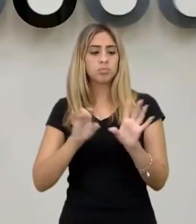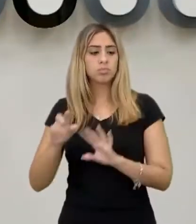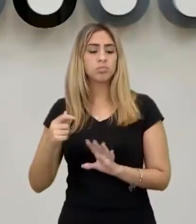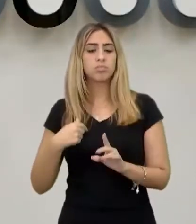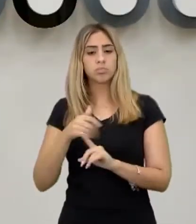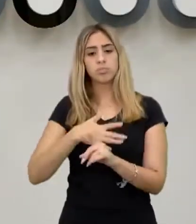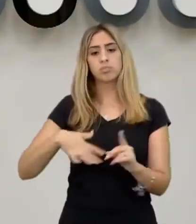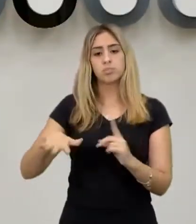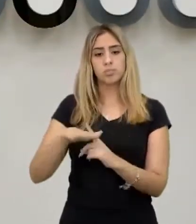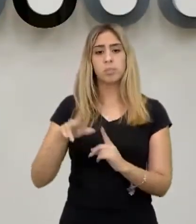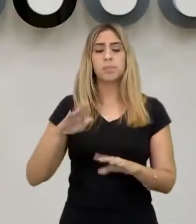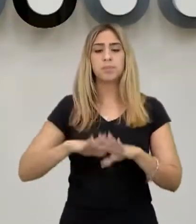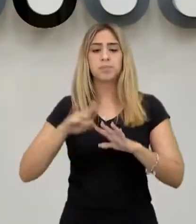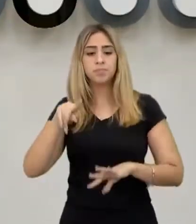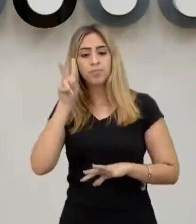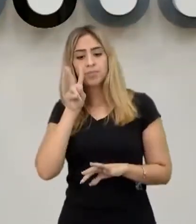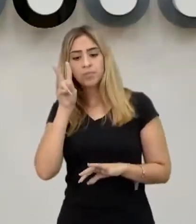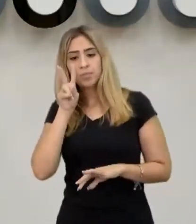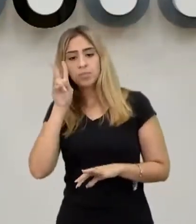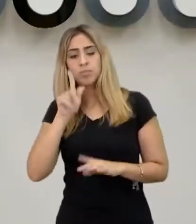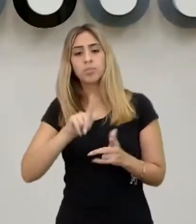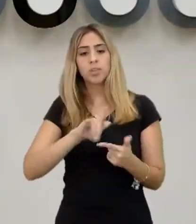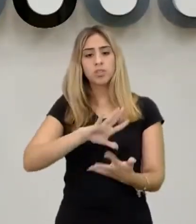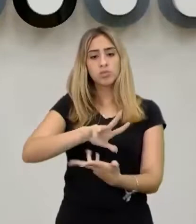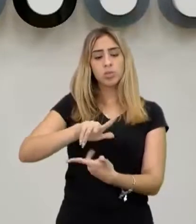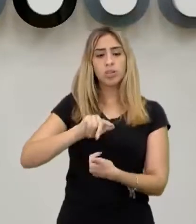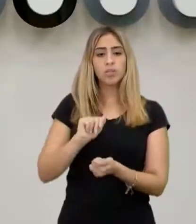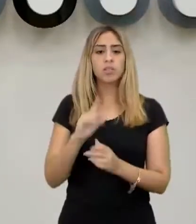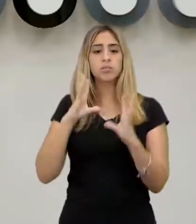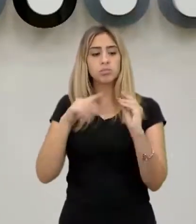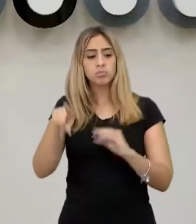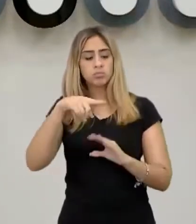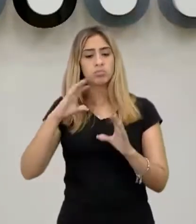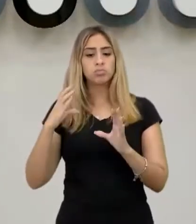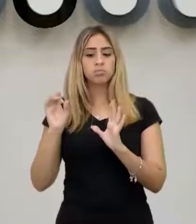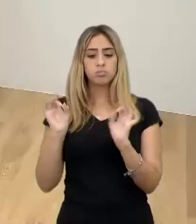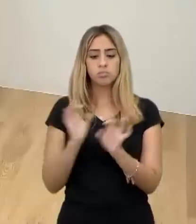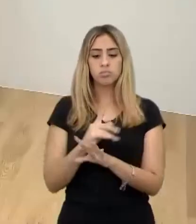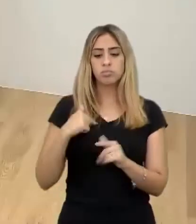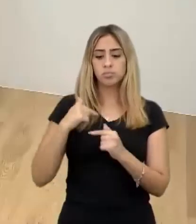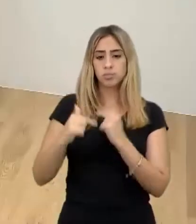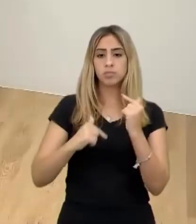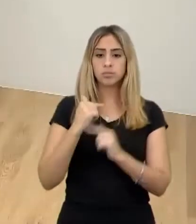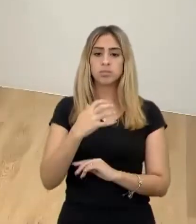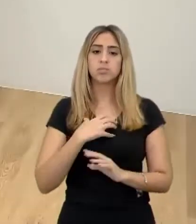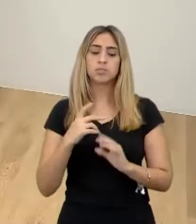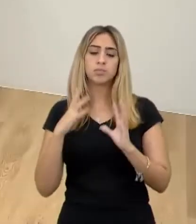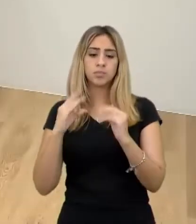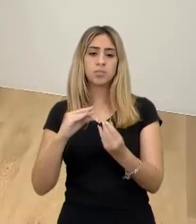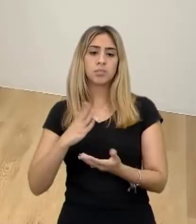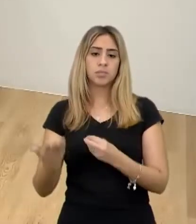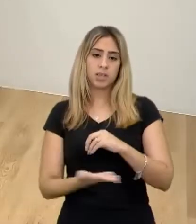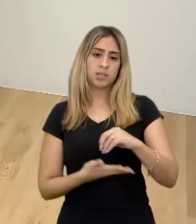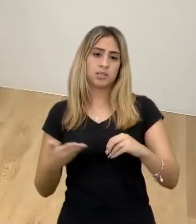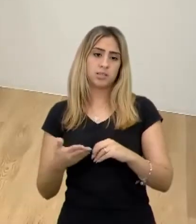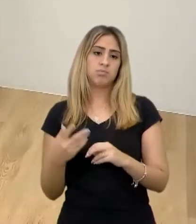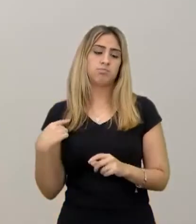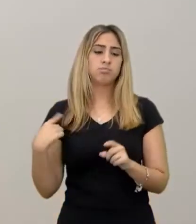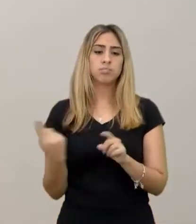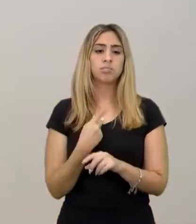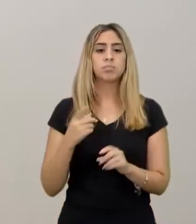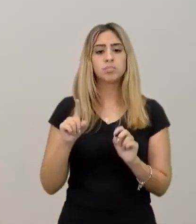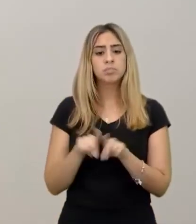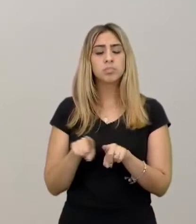realidade social. Na história, na geografia, esses componentes que eles trabalham na formação geral básica, não é isso, Exatamente.